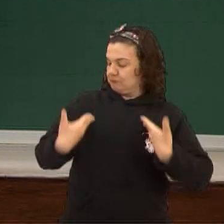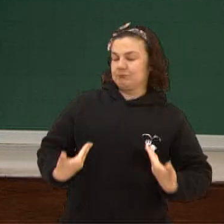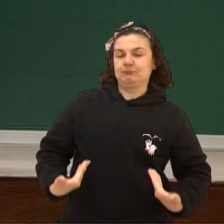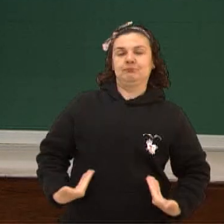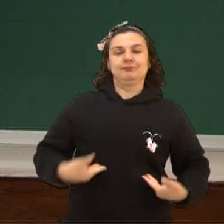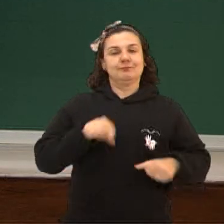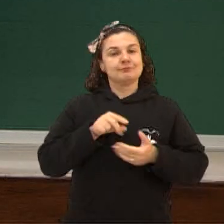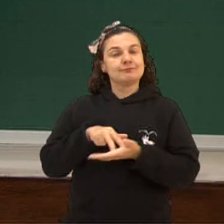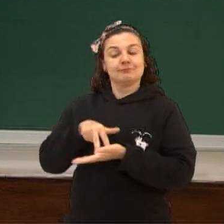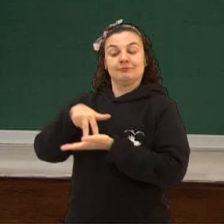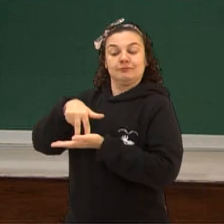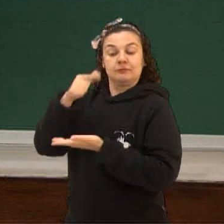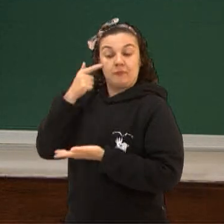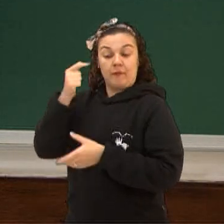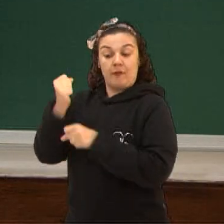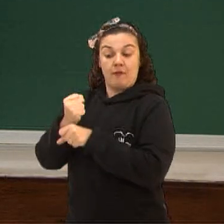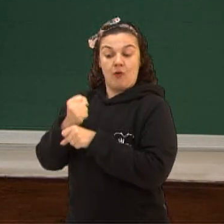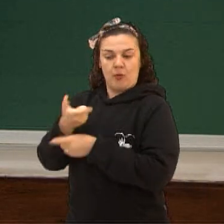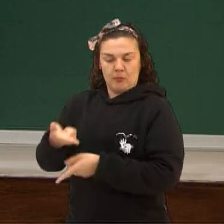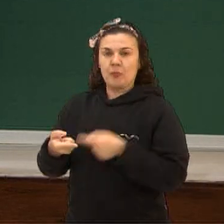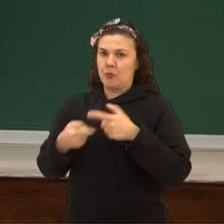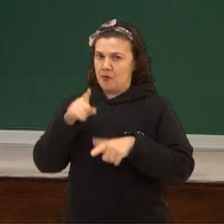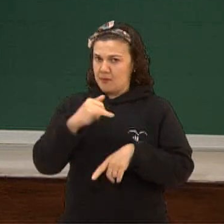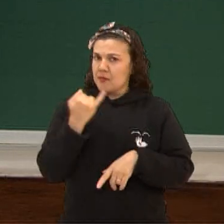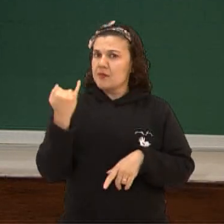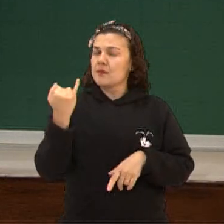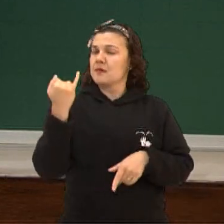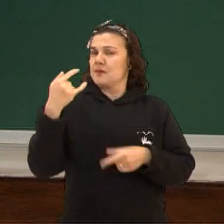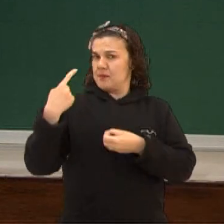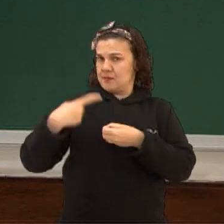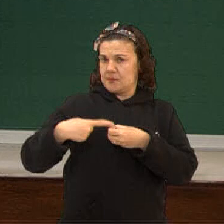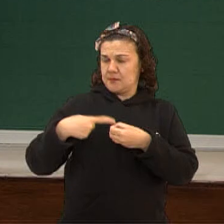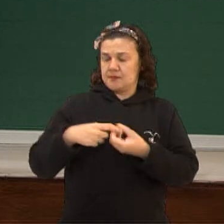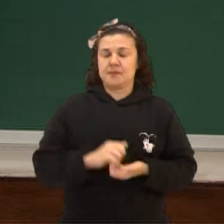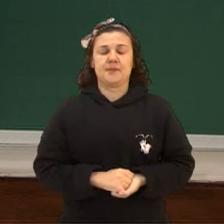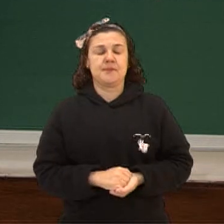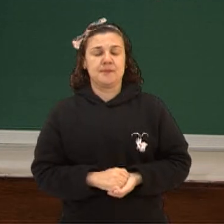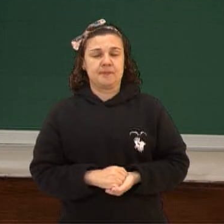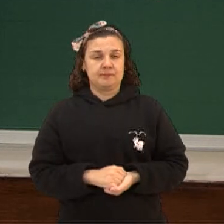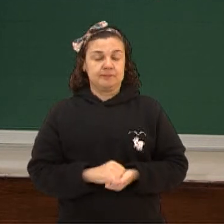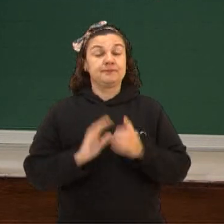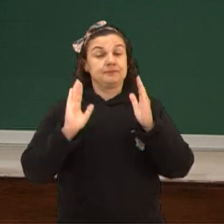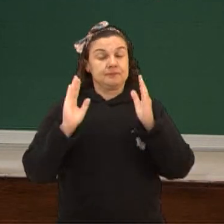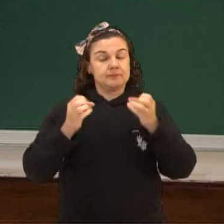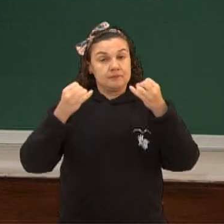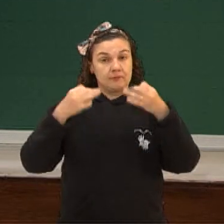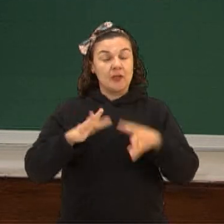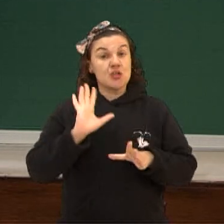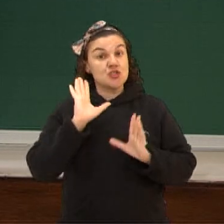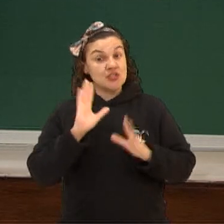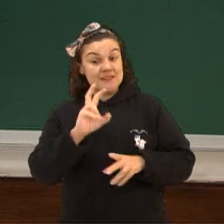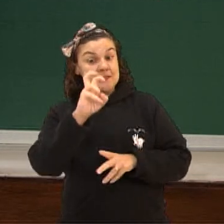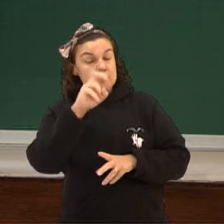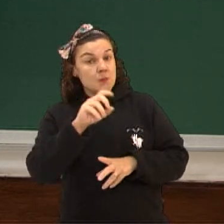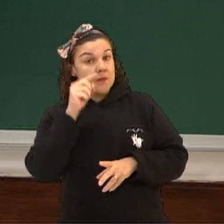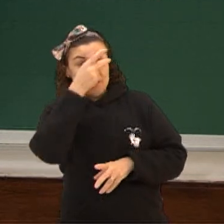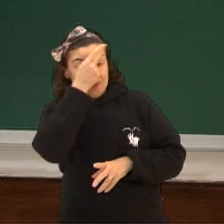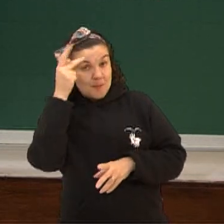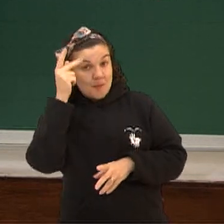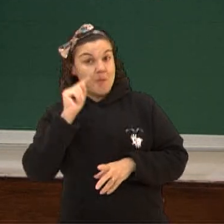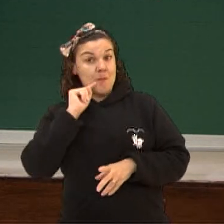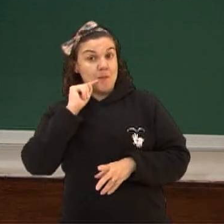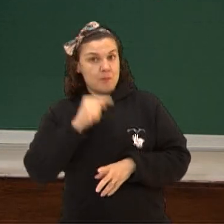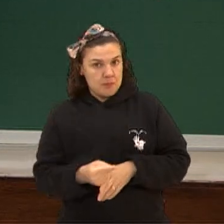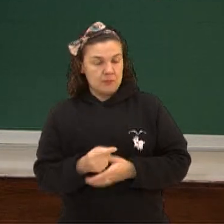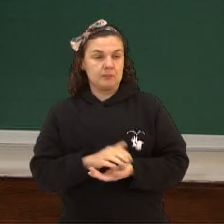roupas e iam até a obra. Uma obra importantíssima, visto que, repito, já estávamos com 50 mil habitantes, ou 50